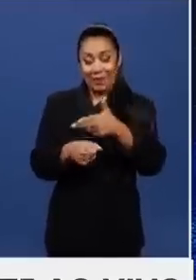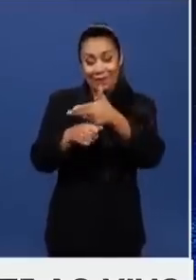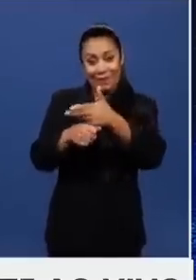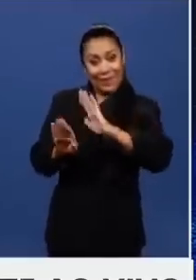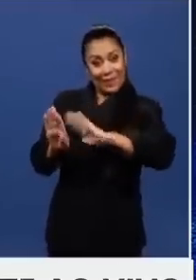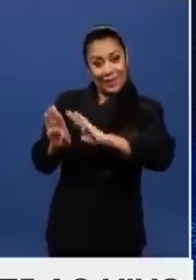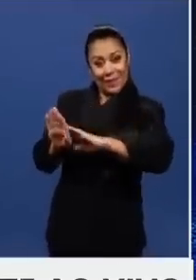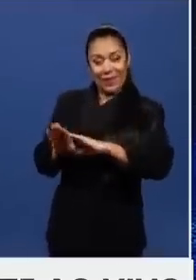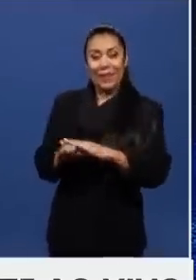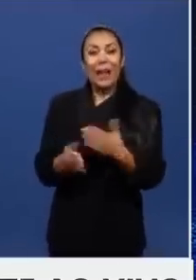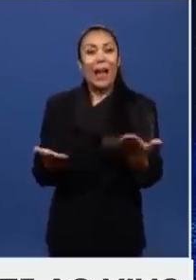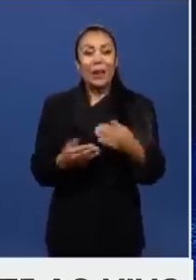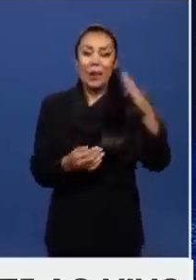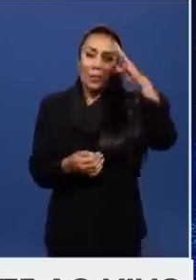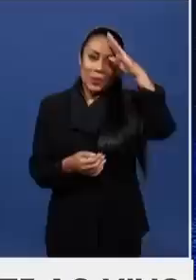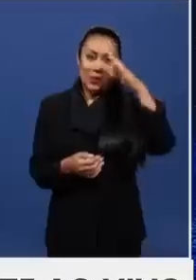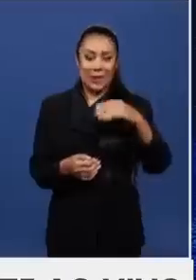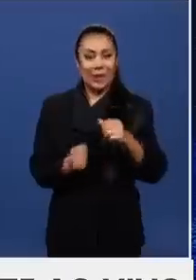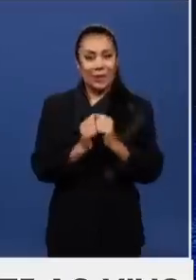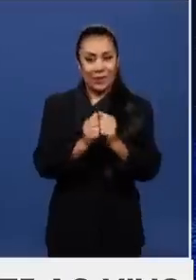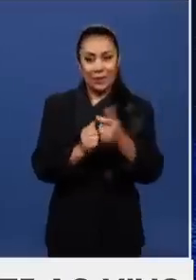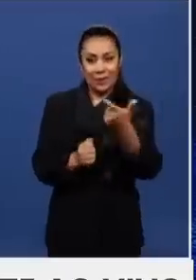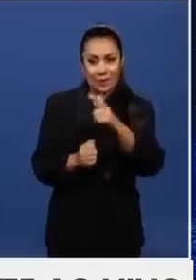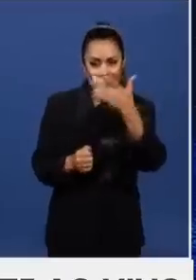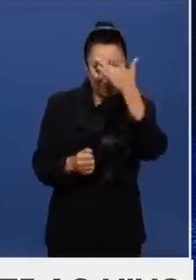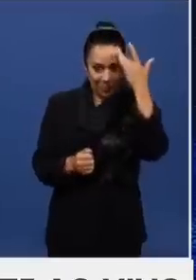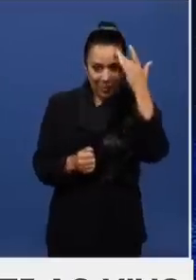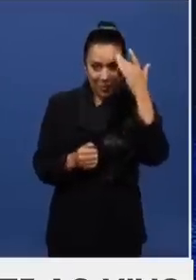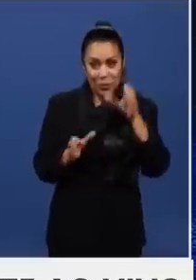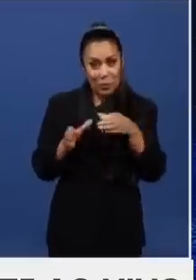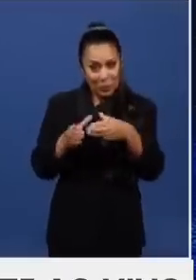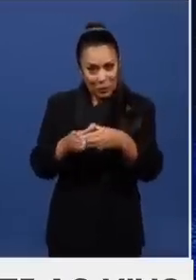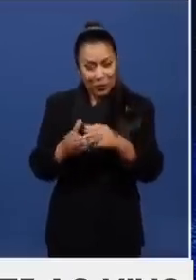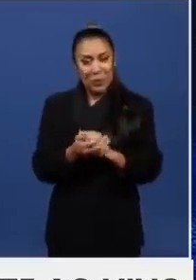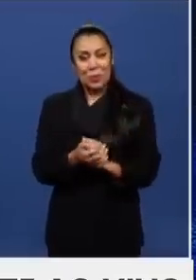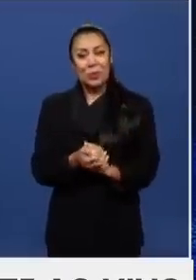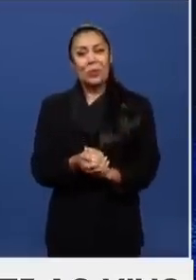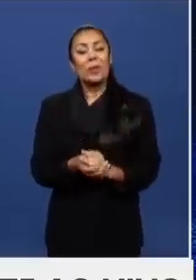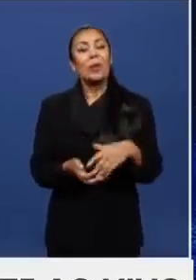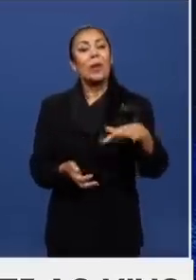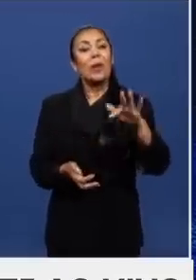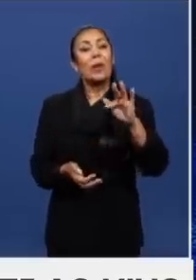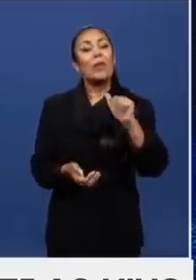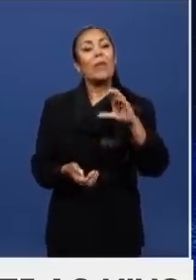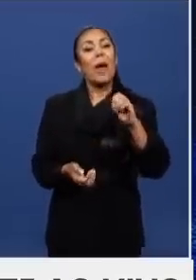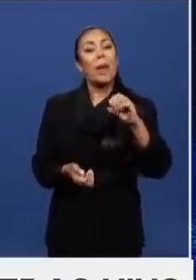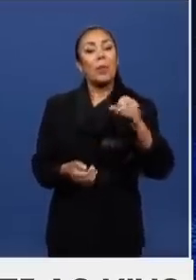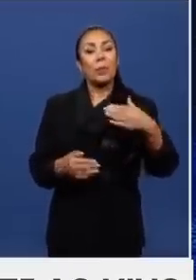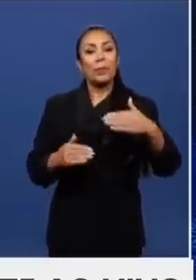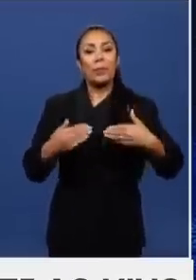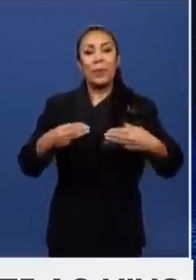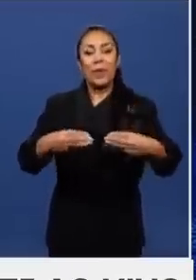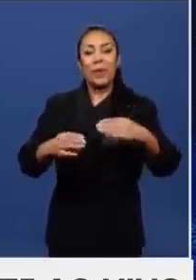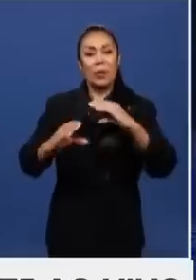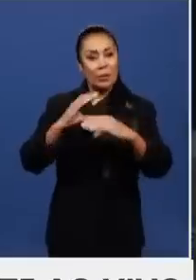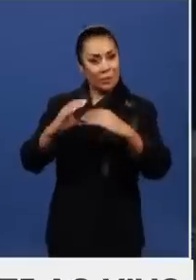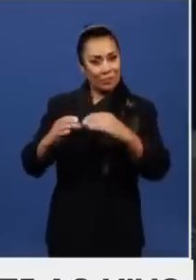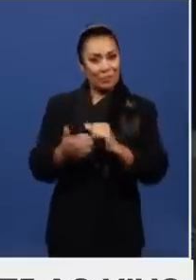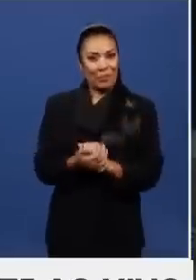Jair Bolsonaro, agora também assessorado, não é? Com pessoas ao lado dele. O Fábio Faria, que é o ministro das Comunicações, está